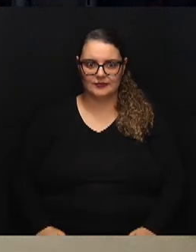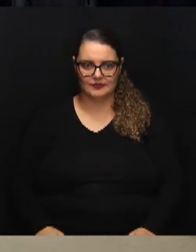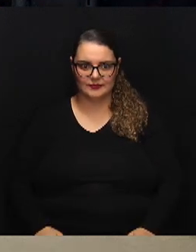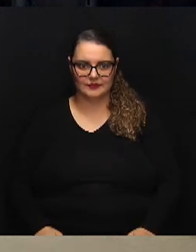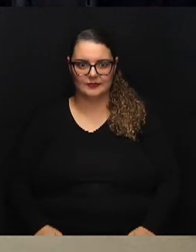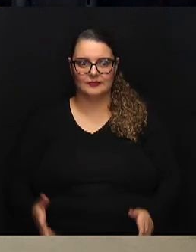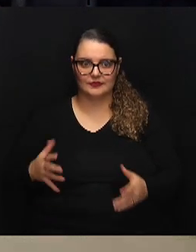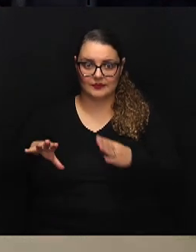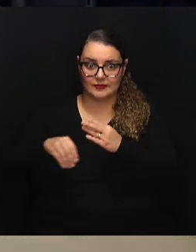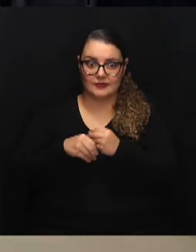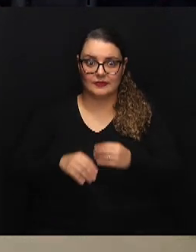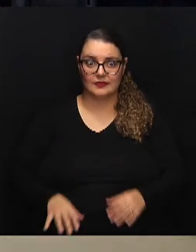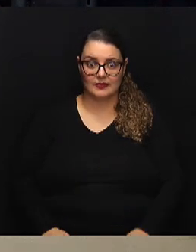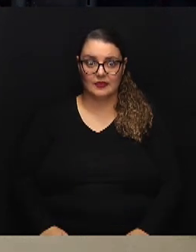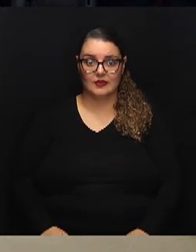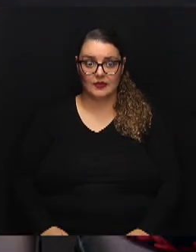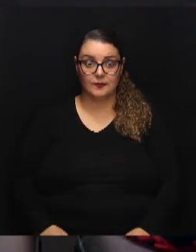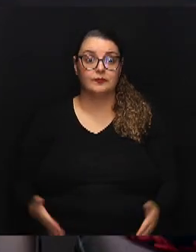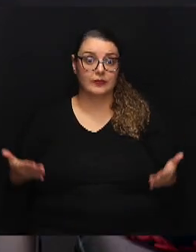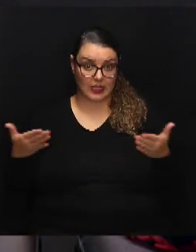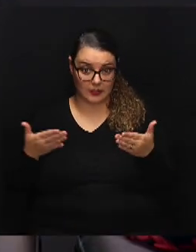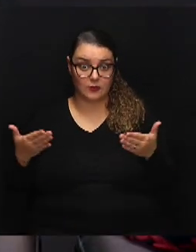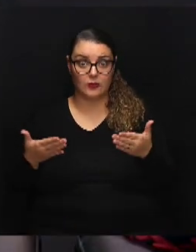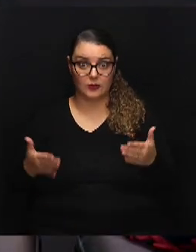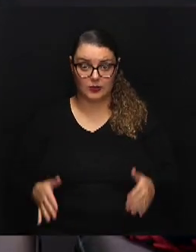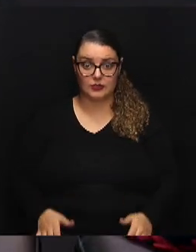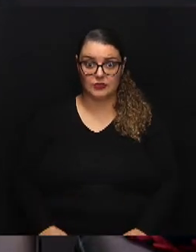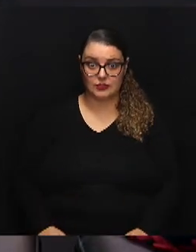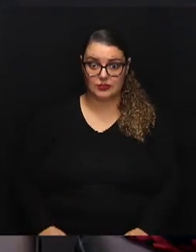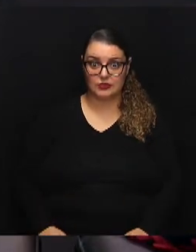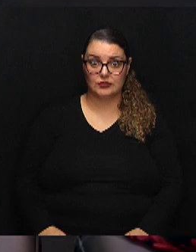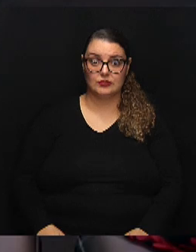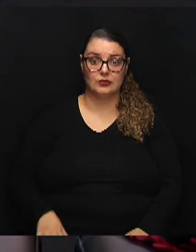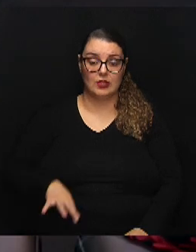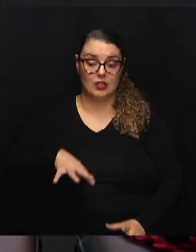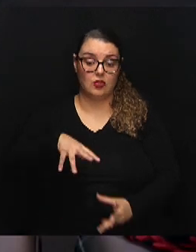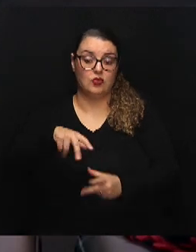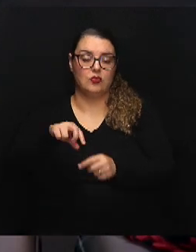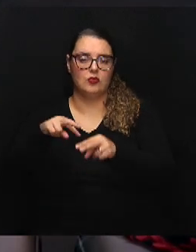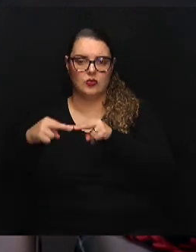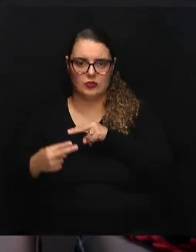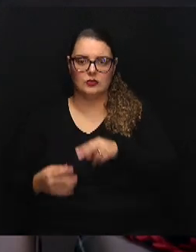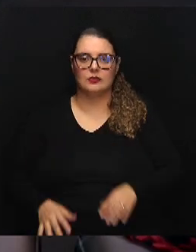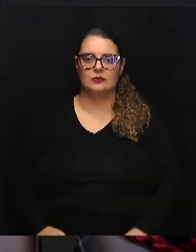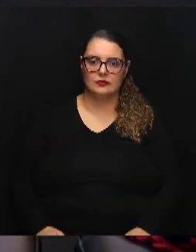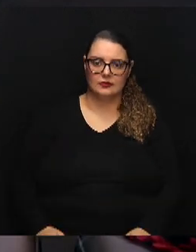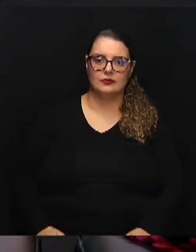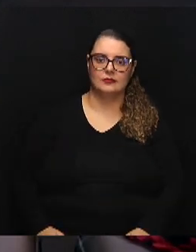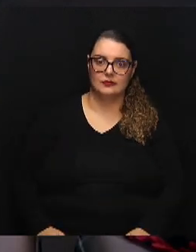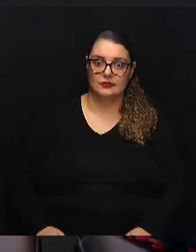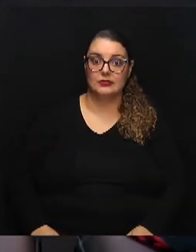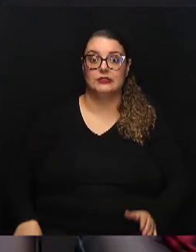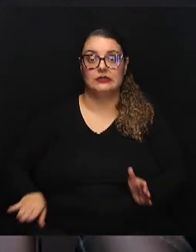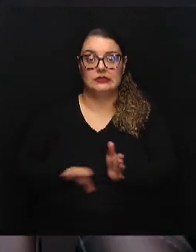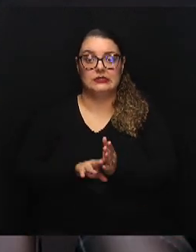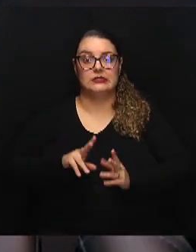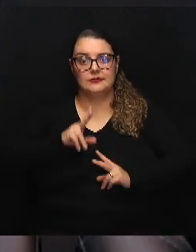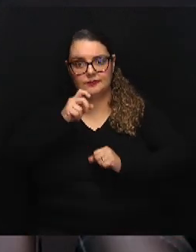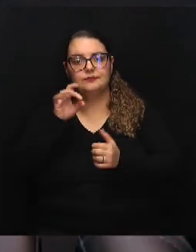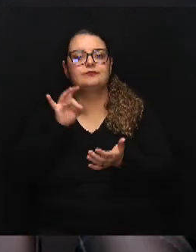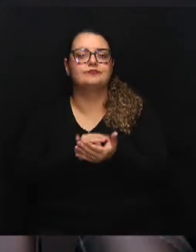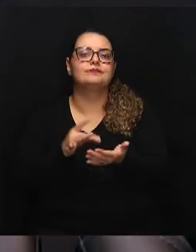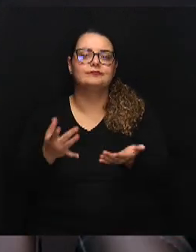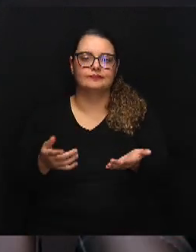adendo, Isabela? Né? Hoje em dia, né, no mundo virtual, vem com tanta força que realmente tem